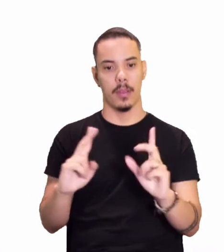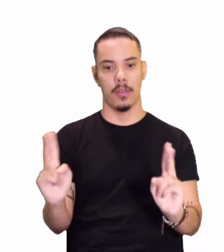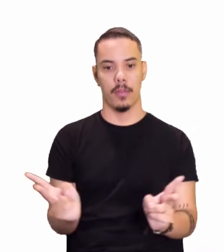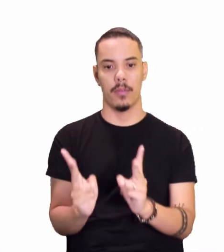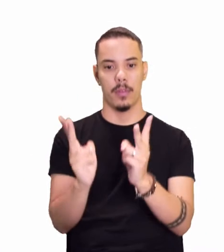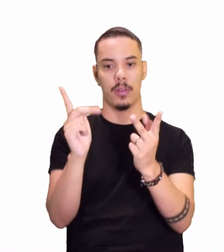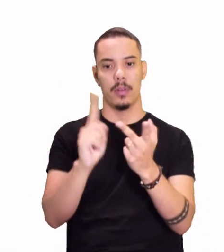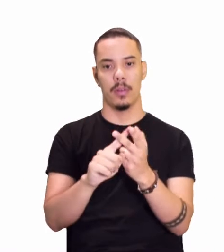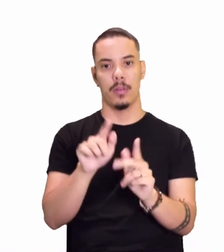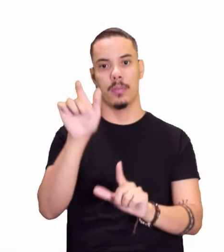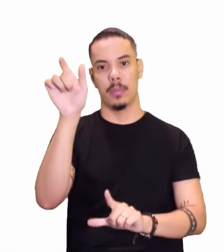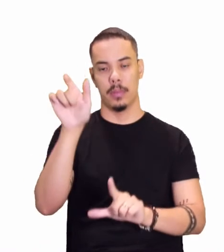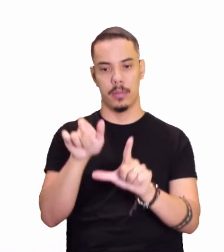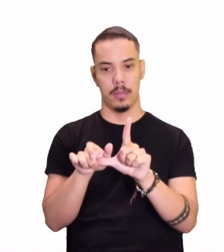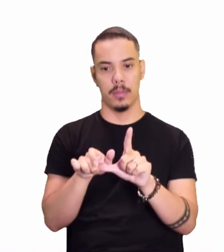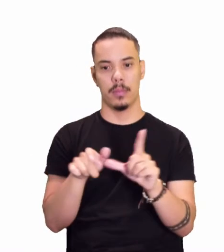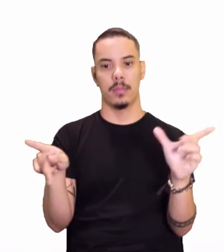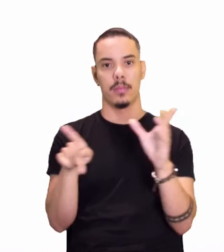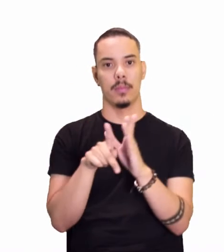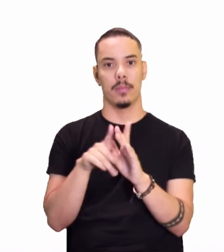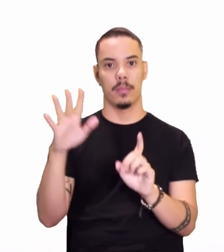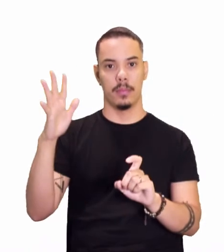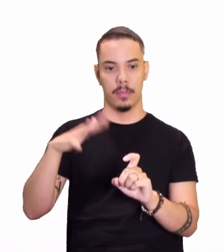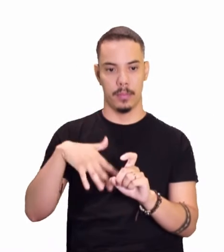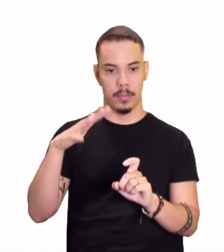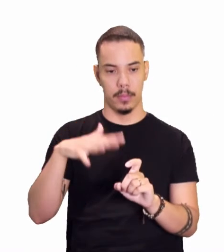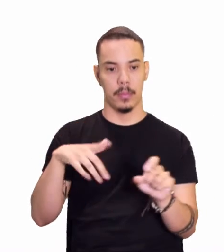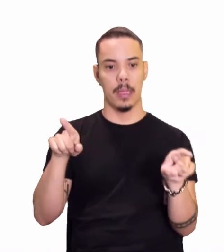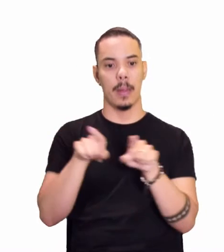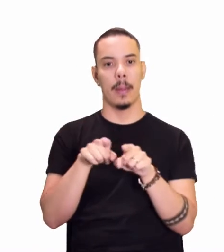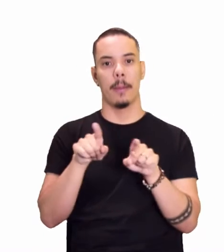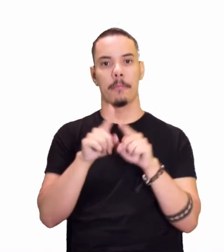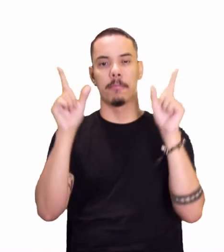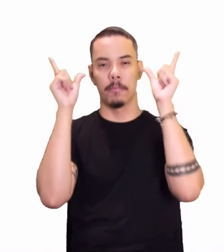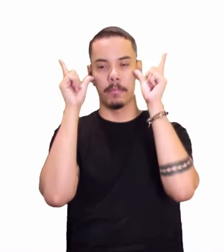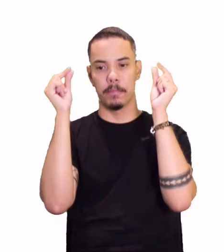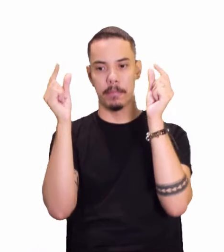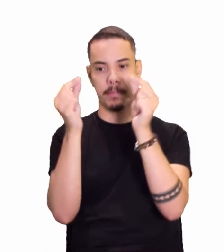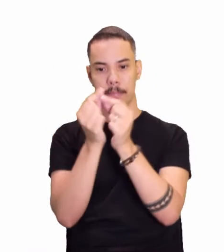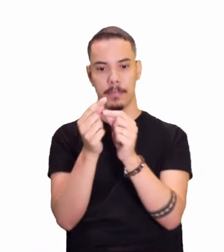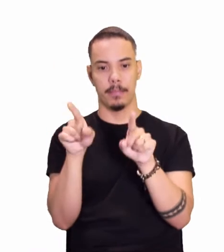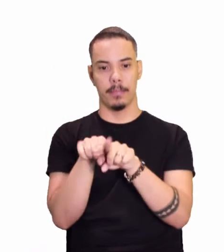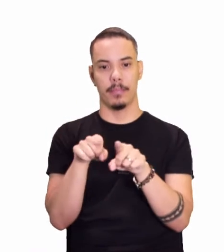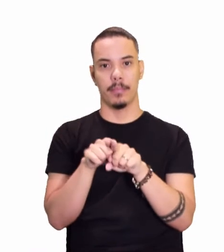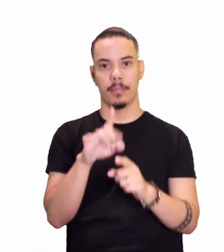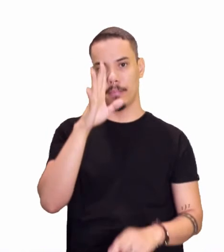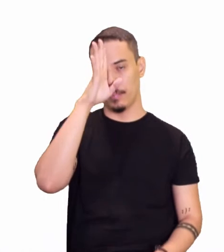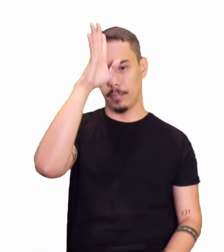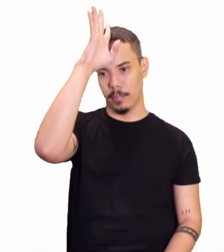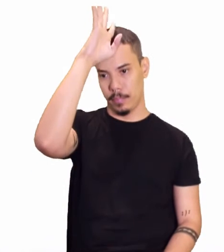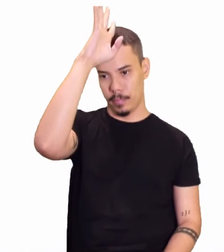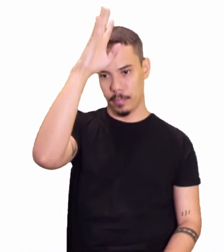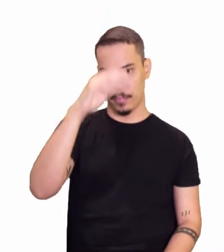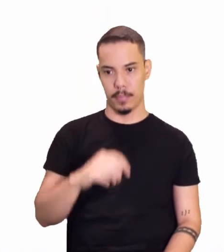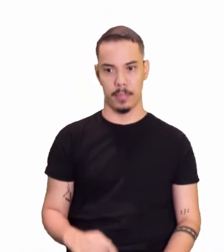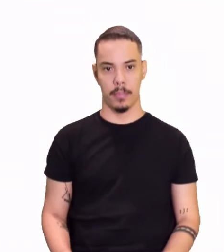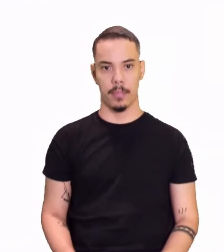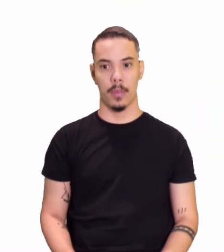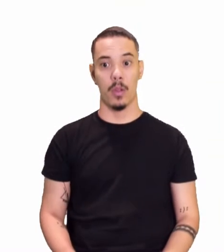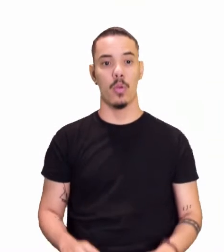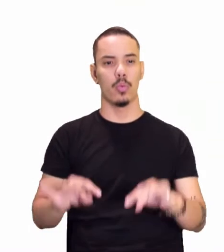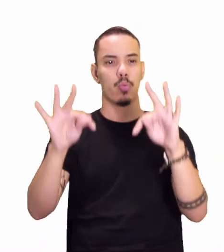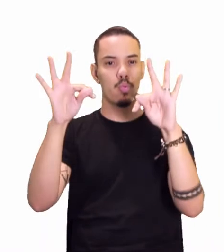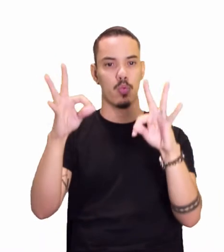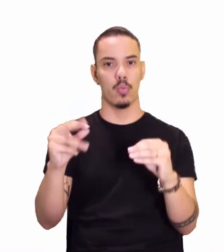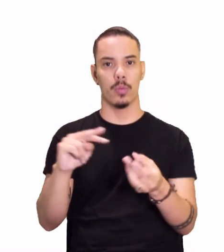valores, personagens da mitologia dos gregos e também da mitologia dos romanos, tá certo? Tudo isso